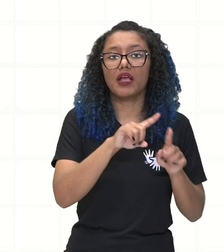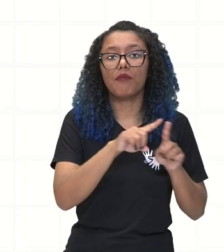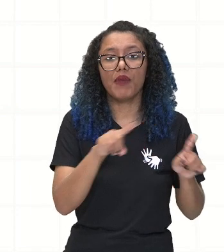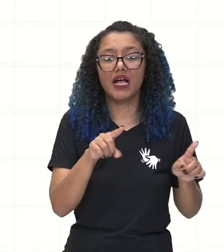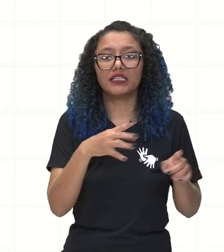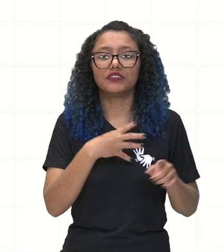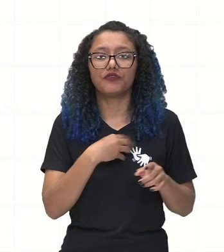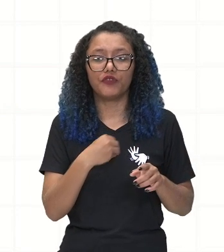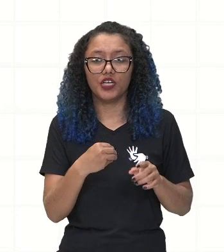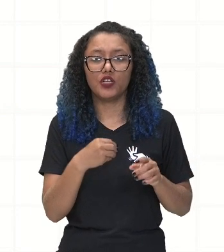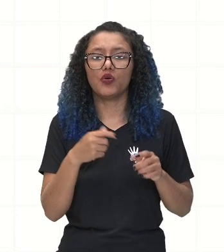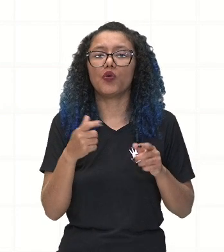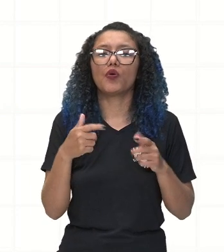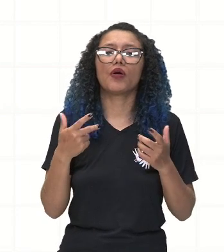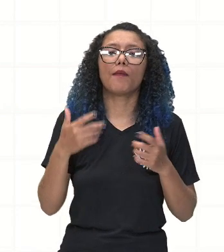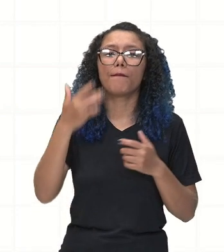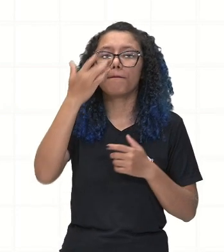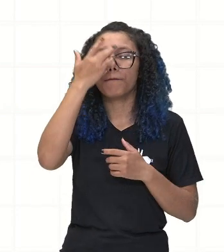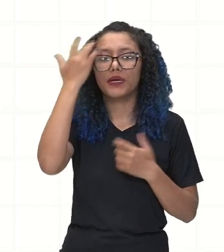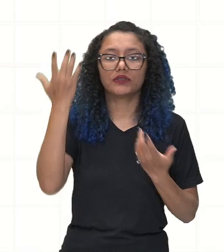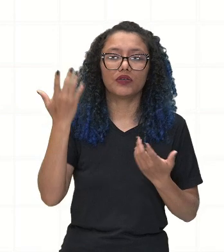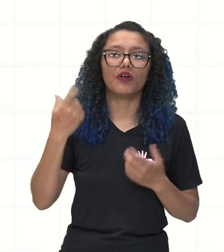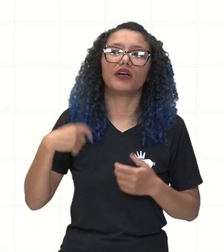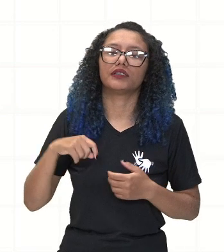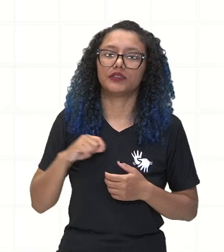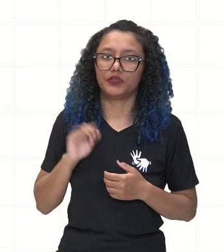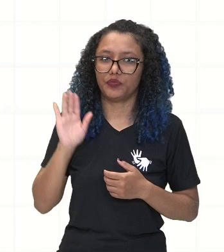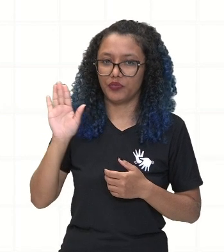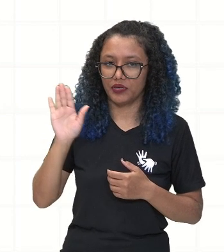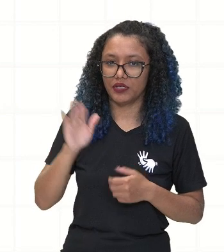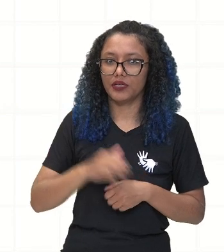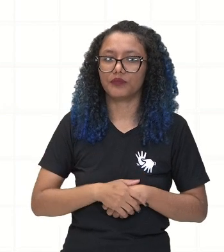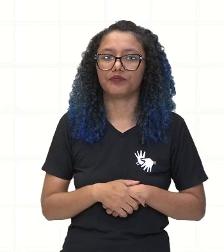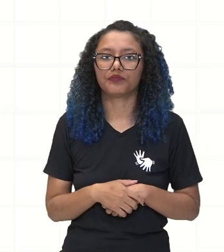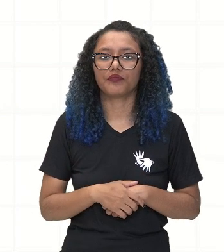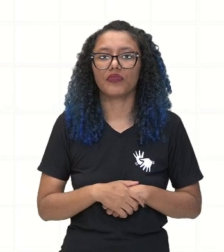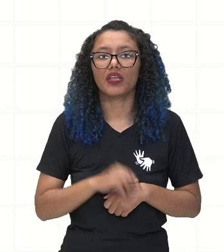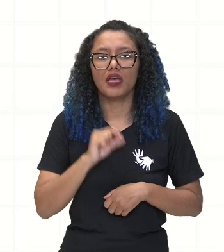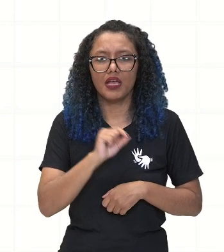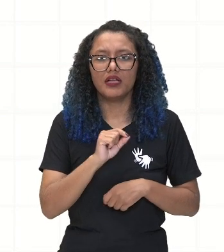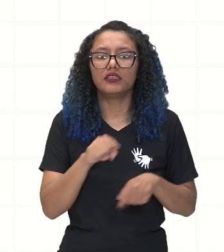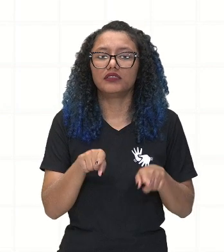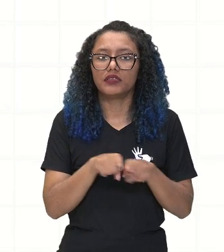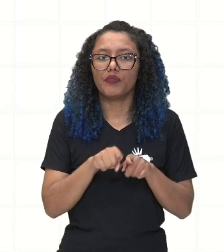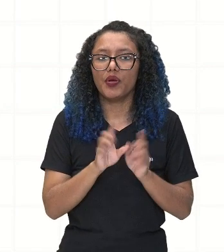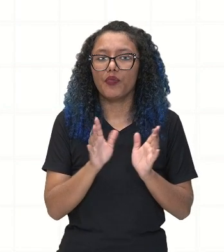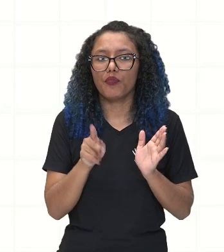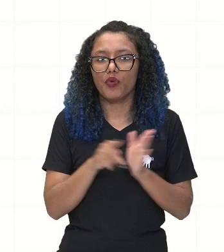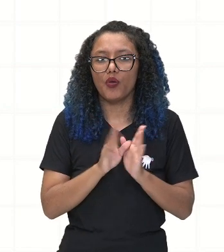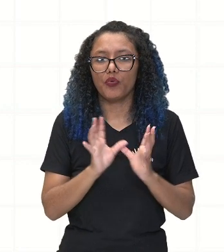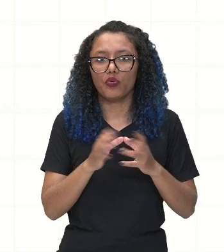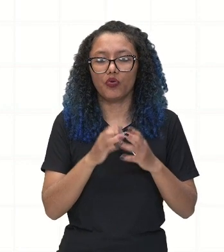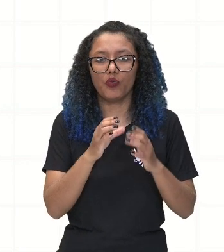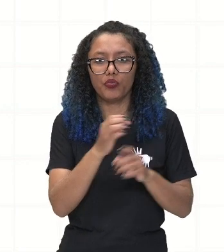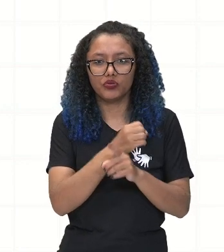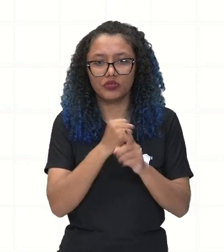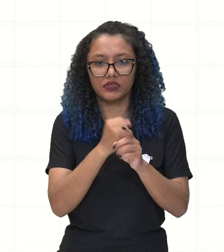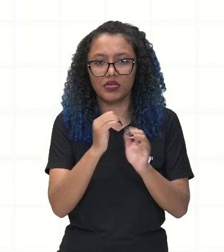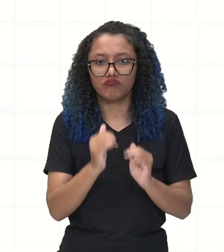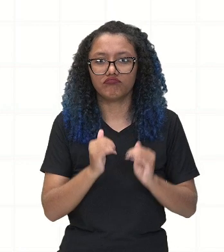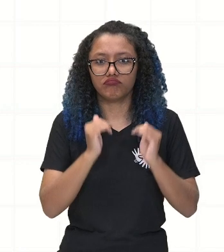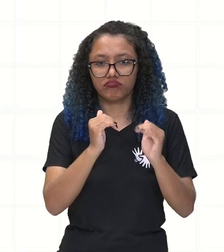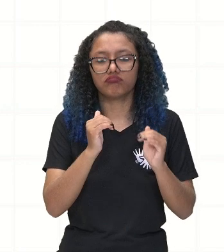formavam justamente a elite colonial de fazendeiros e comerciantes. Ou seja,